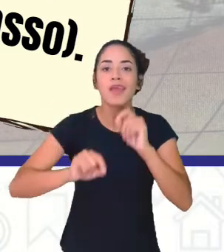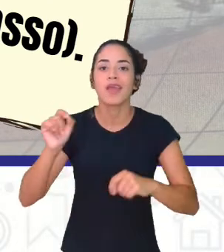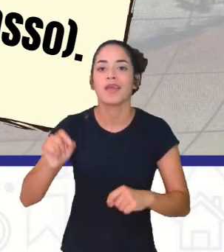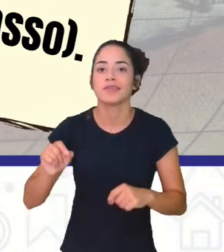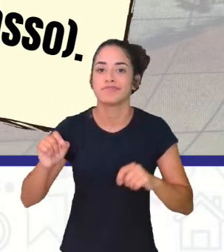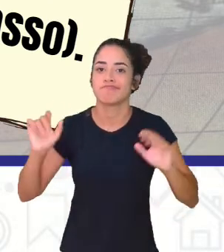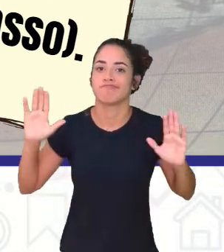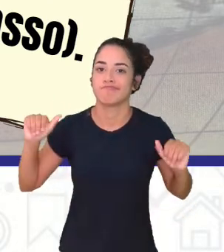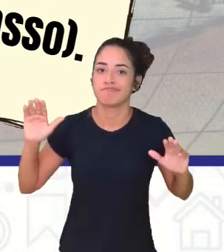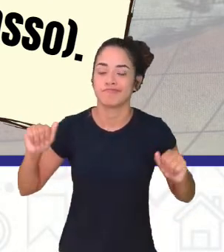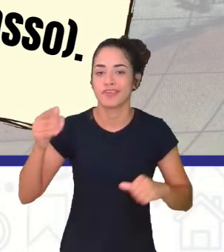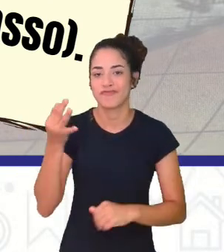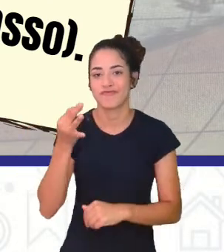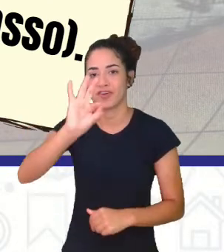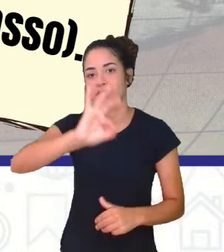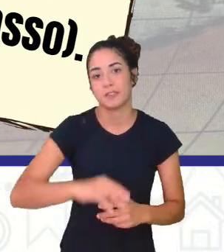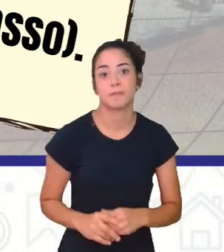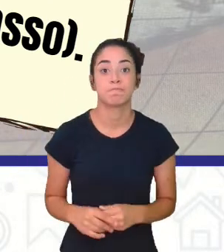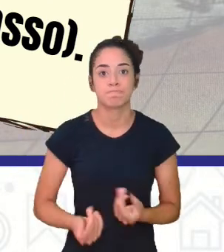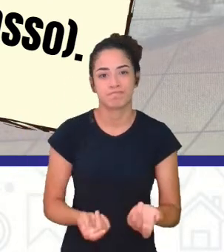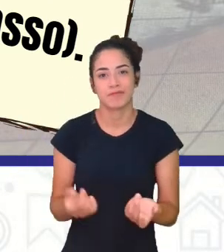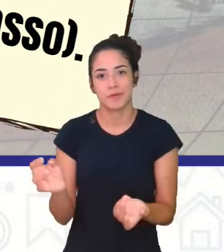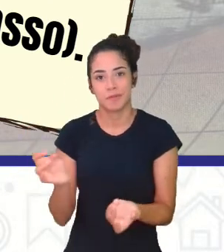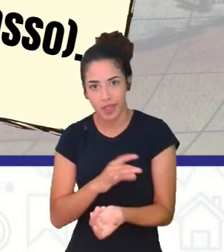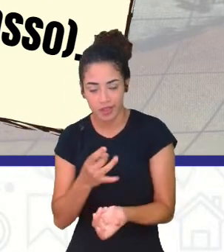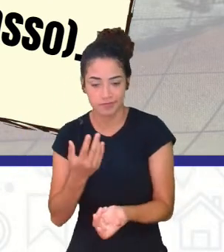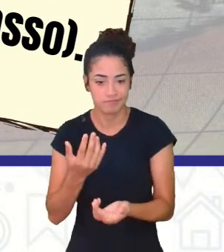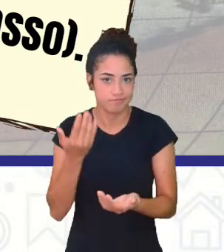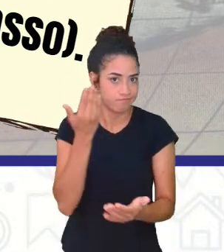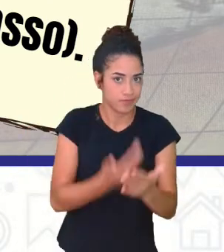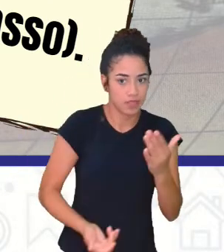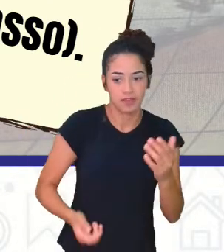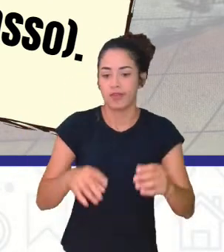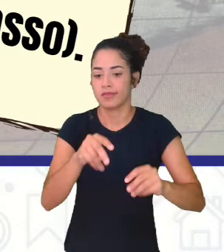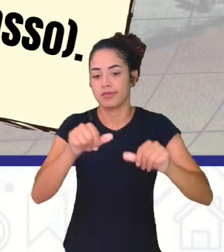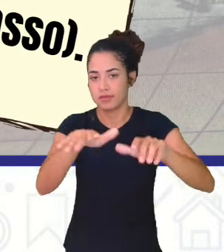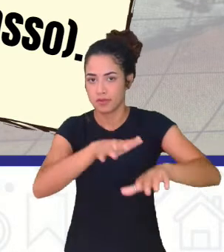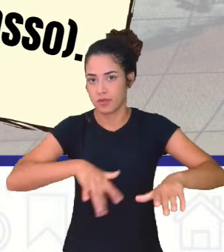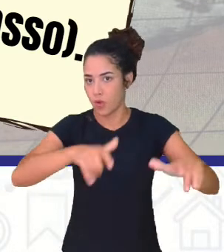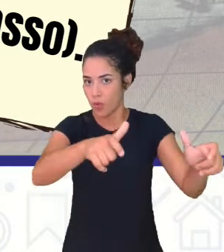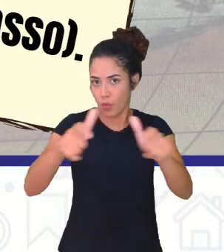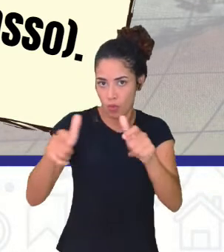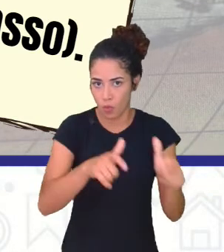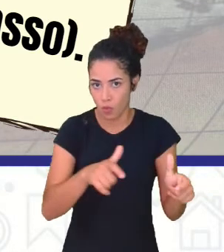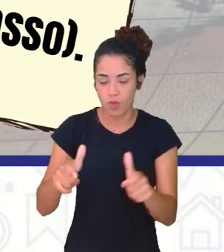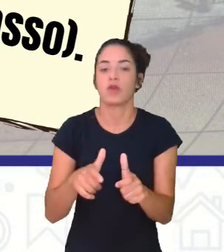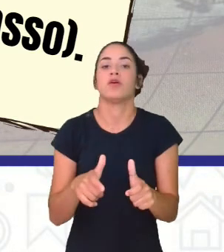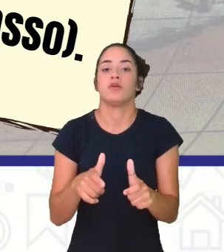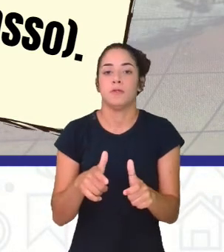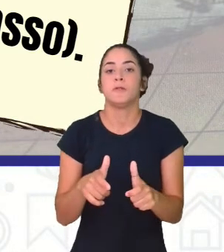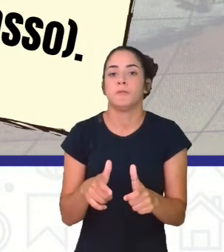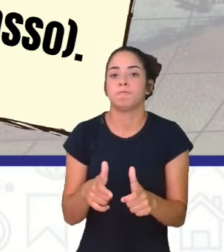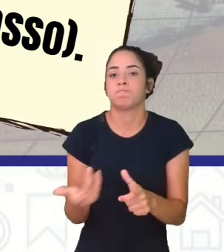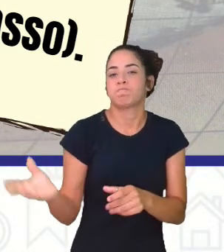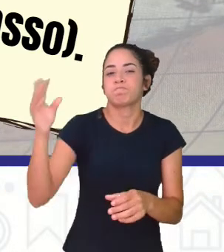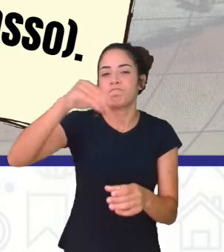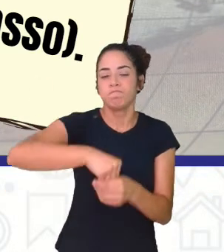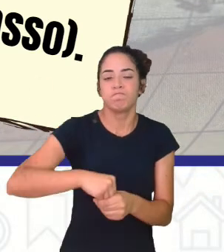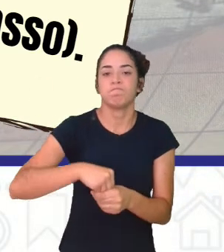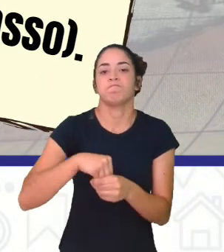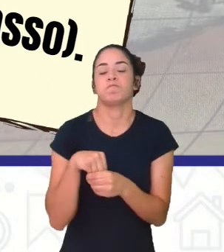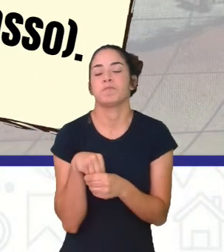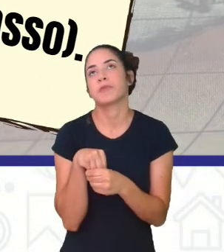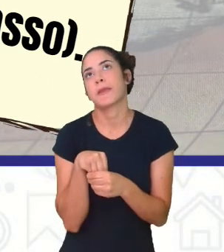então com medo de perder o território né que pelo Tratado de Tordesilhas né fazia parte né